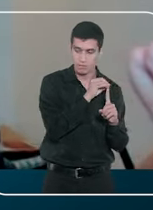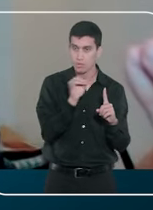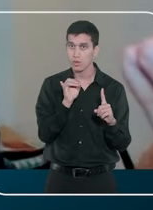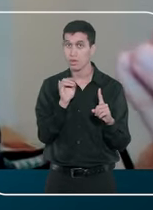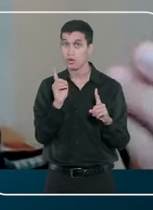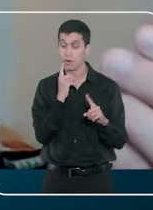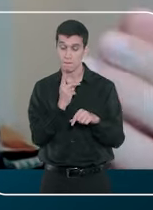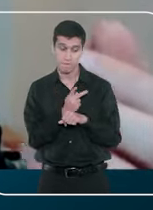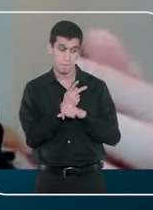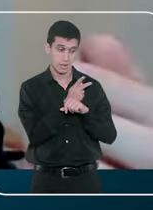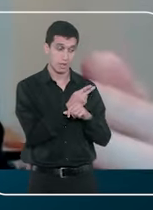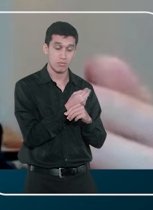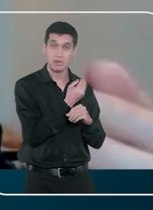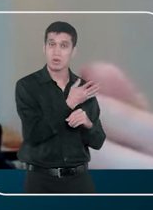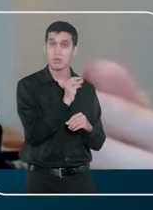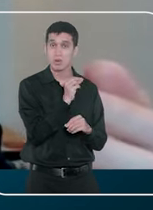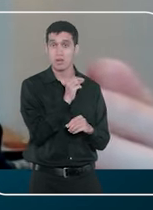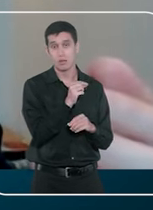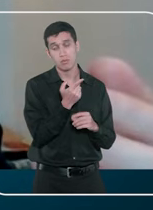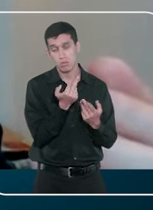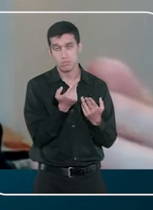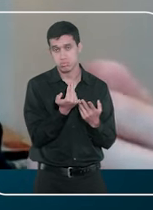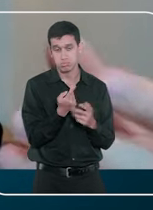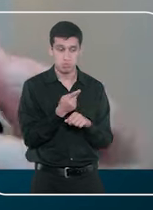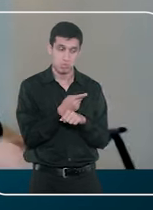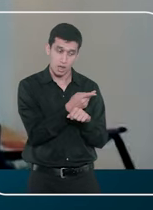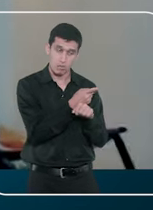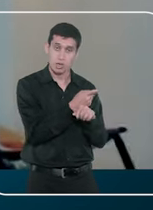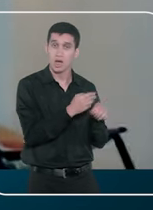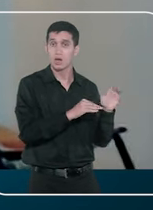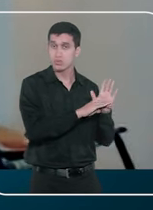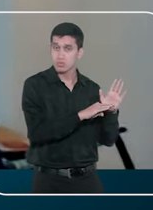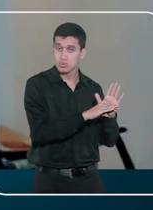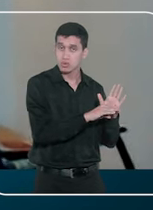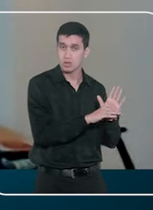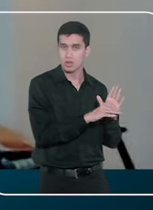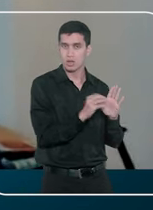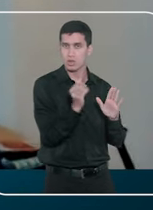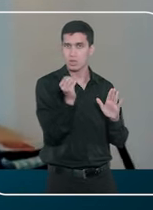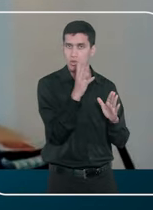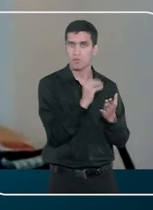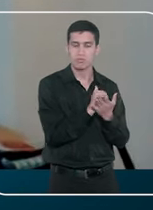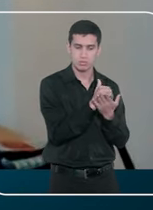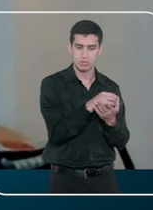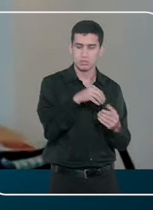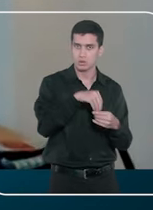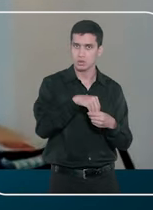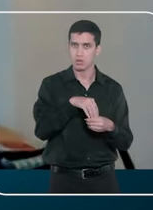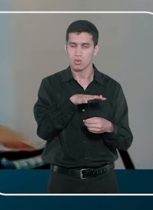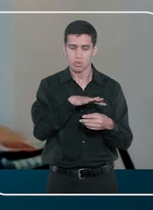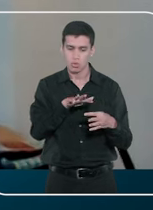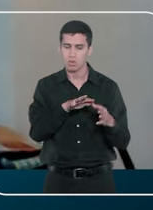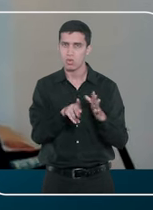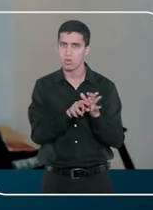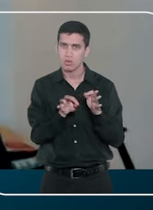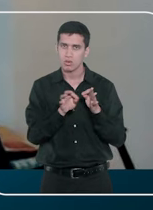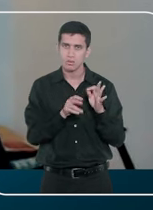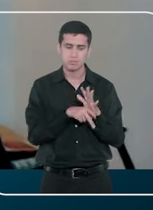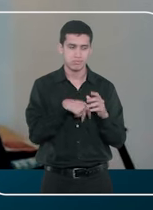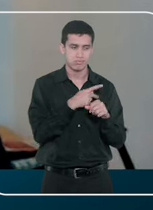é justamente a figura dos prêmios, como você colocou, né? A novidade trazida da colaboração premiada, isso é importante